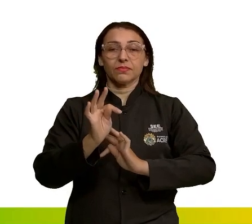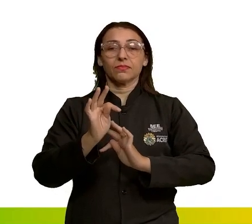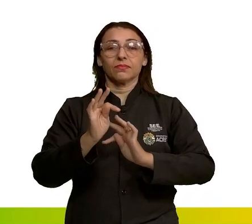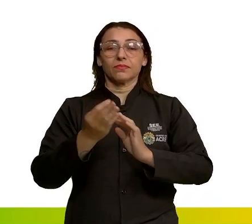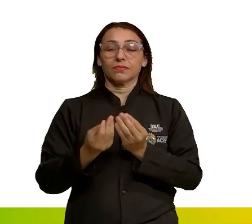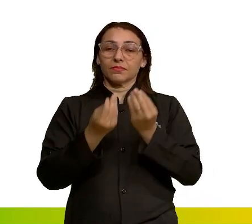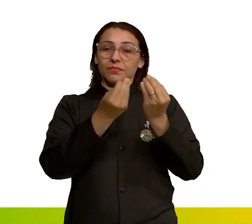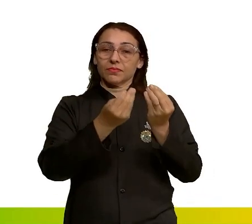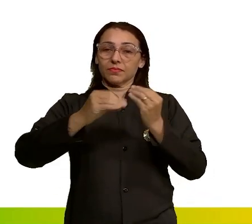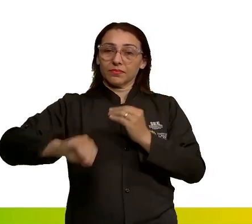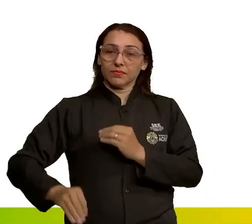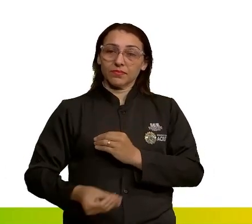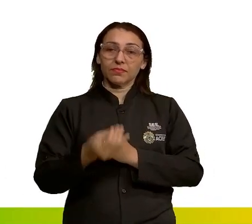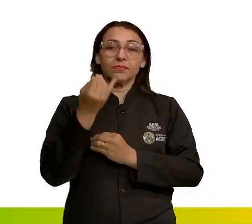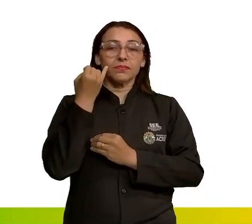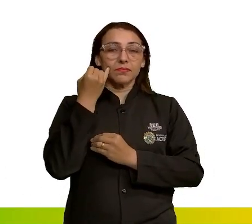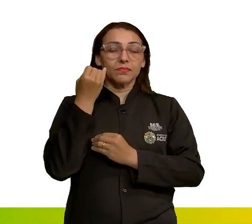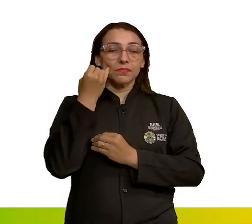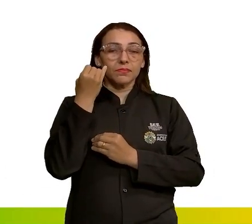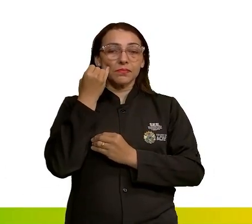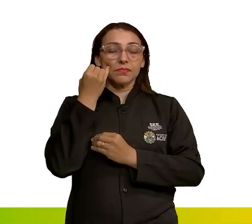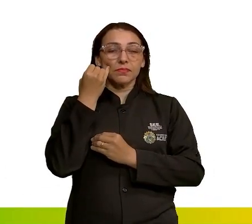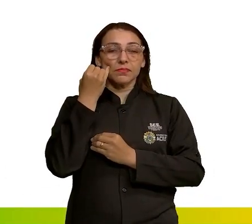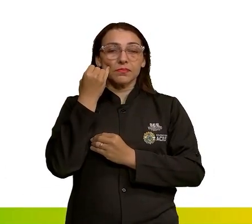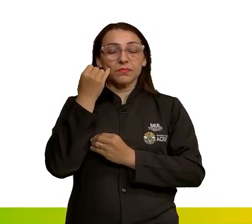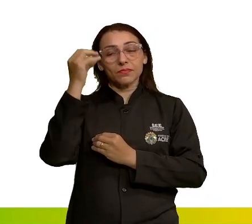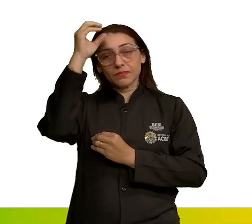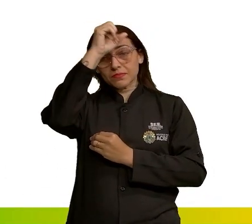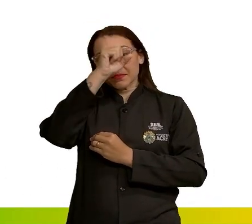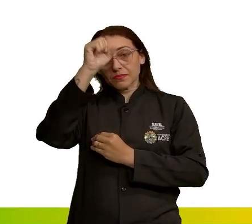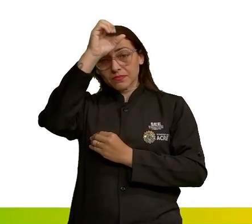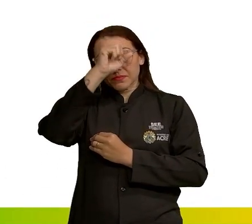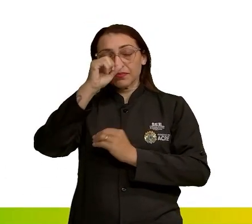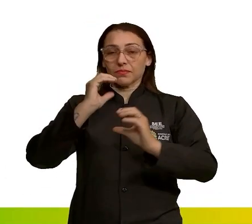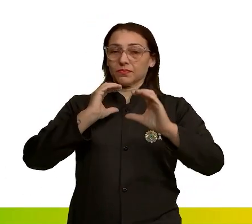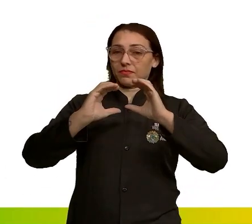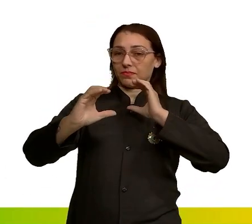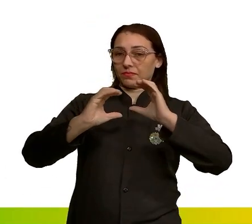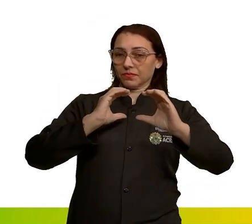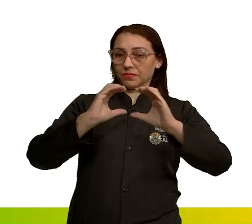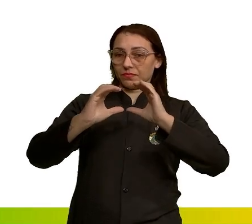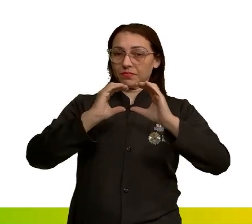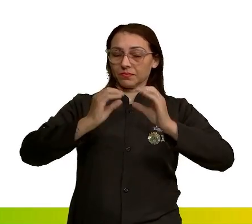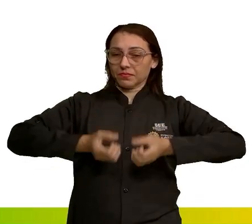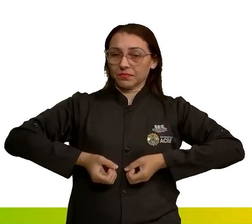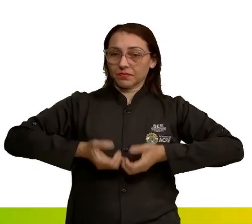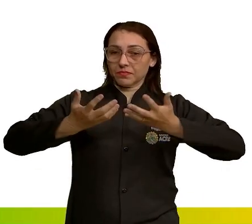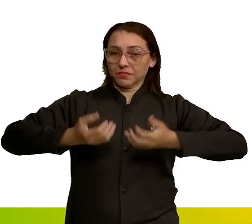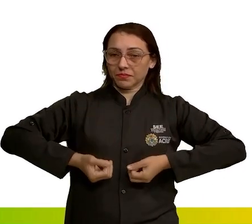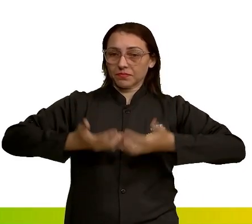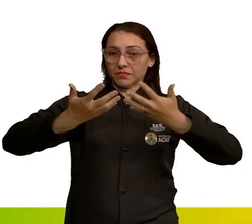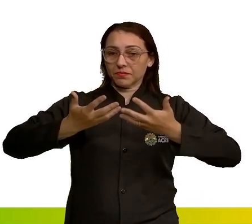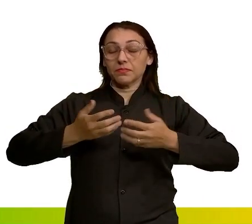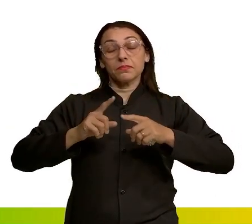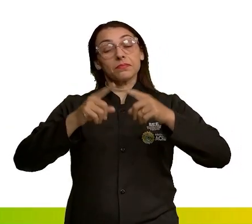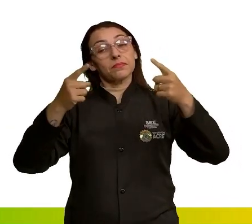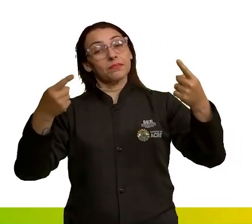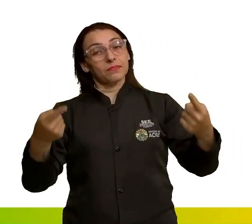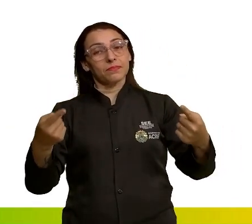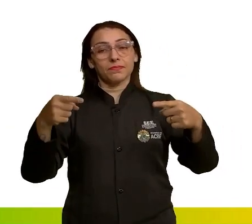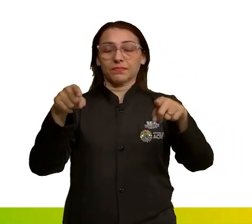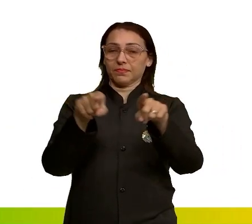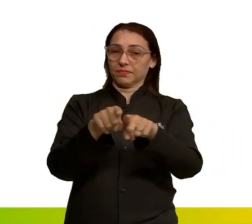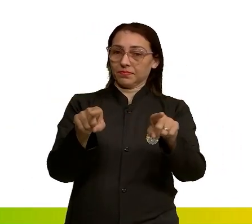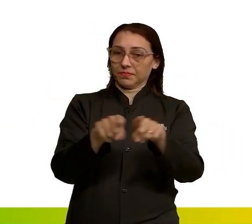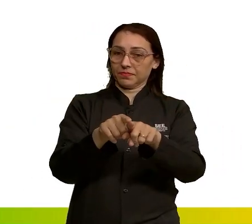oferece oportunidades de aprendizado, comunicação e expressão, mas